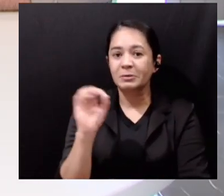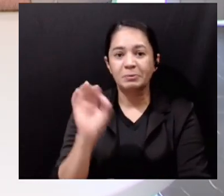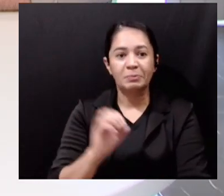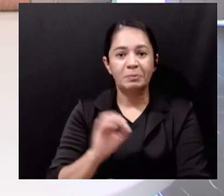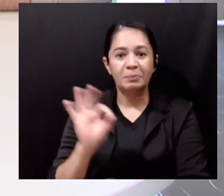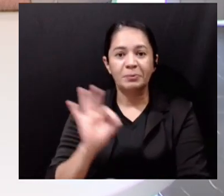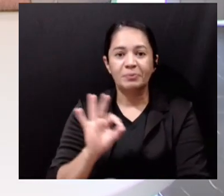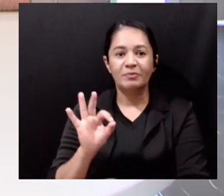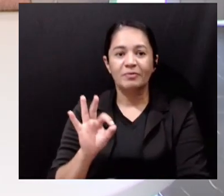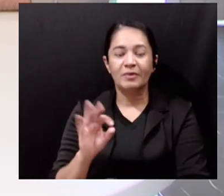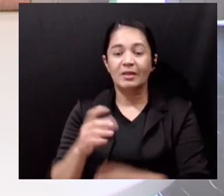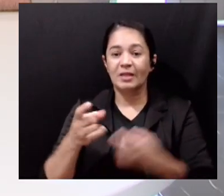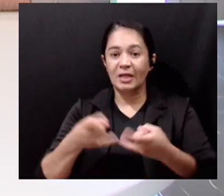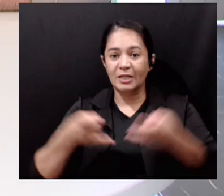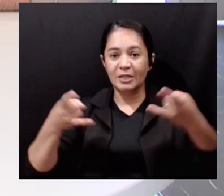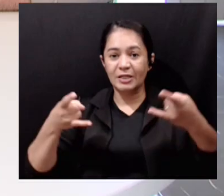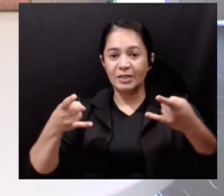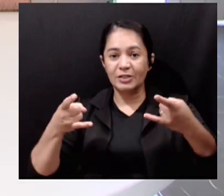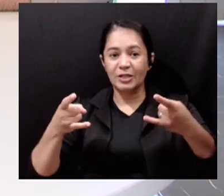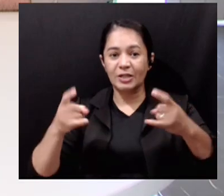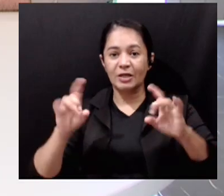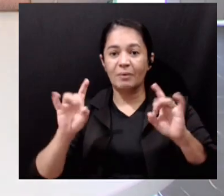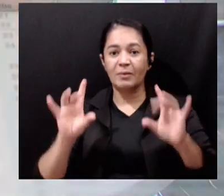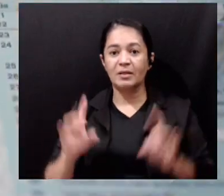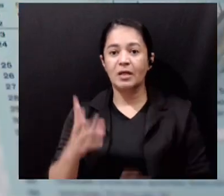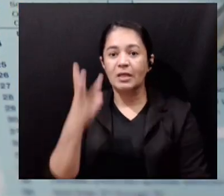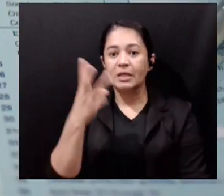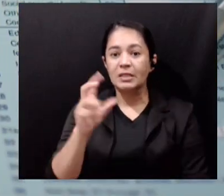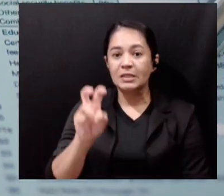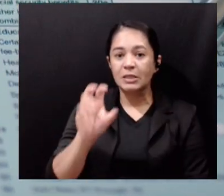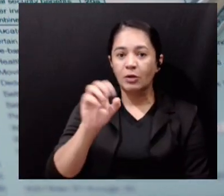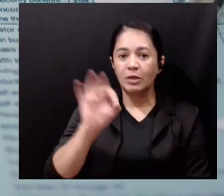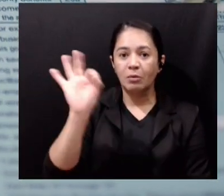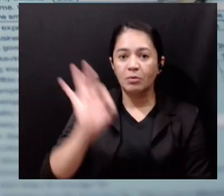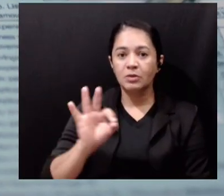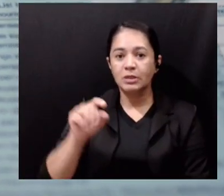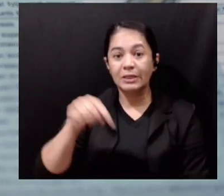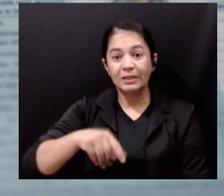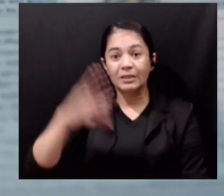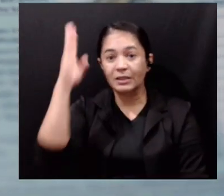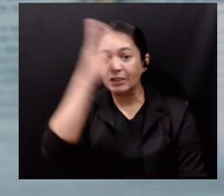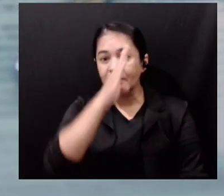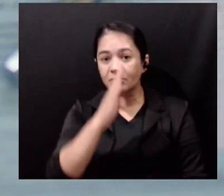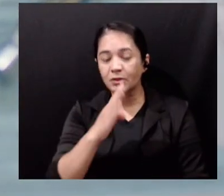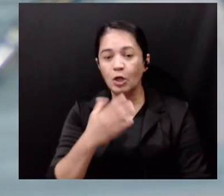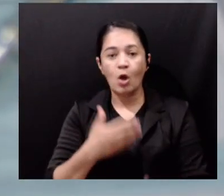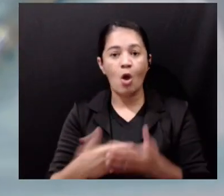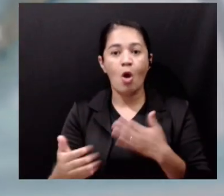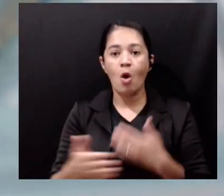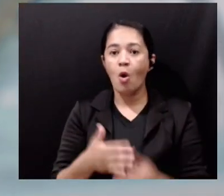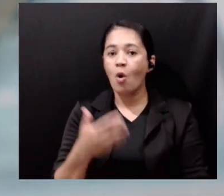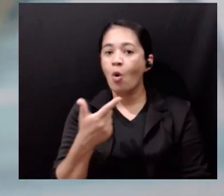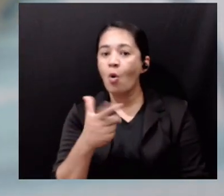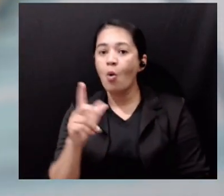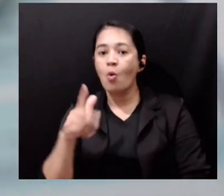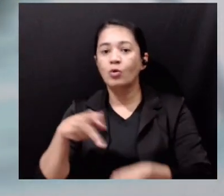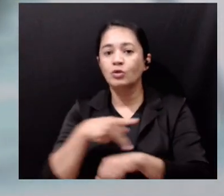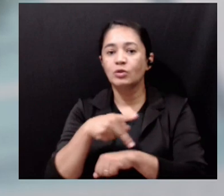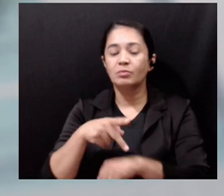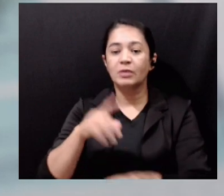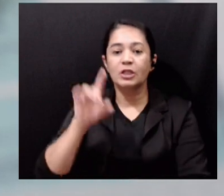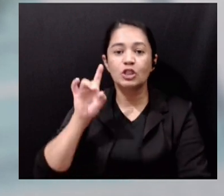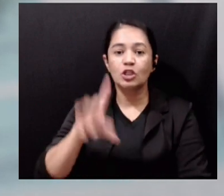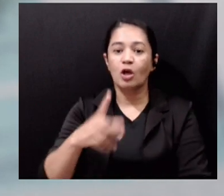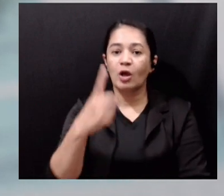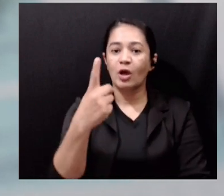Brasil, em média, a mesma coisa, 350%. Em qualquer país civilizado, essa taxa não passa de 15%.